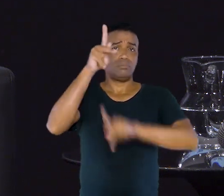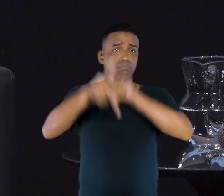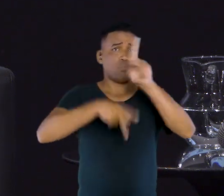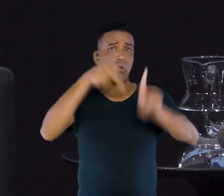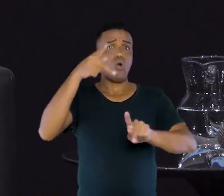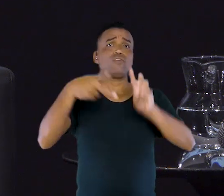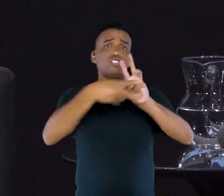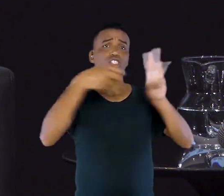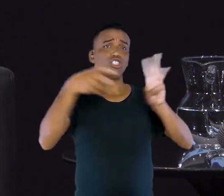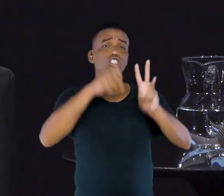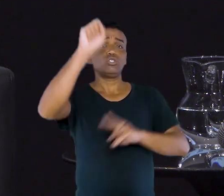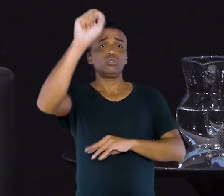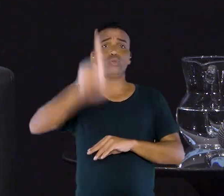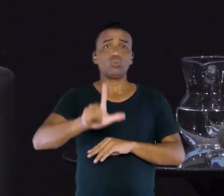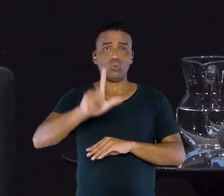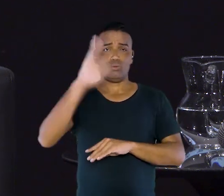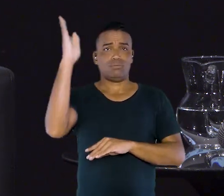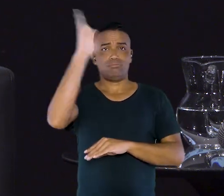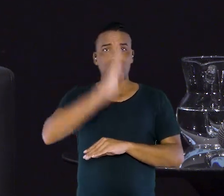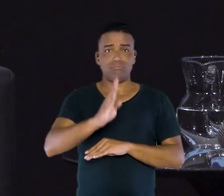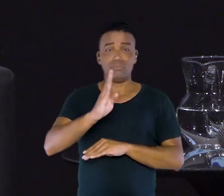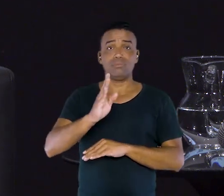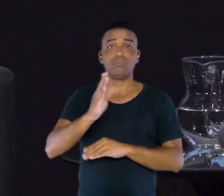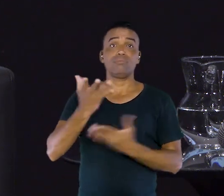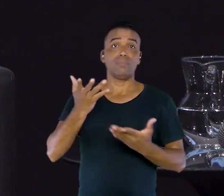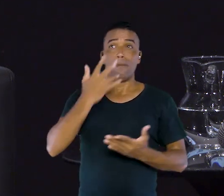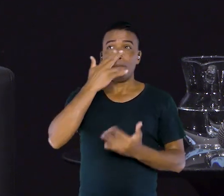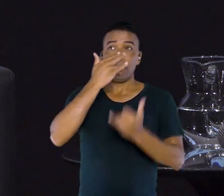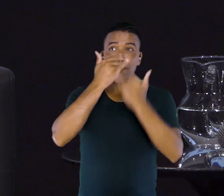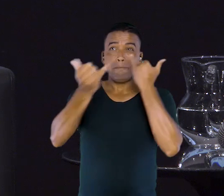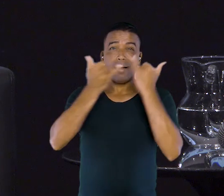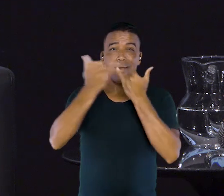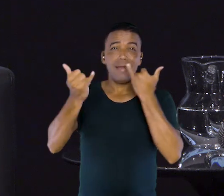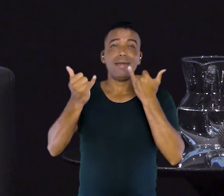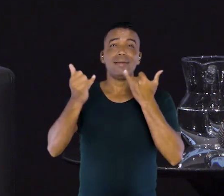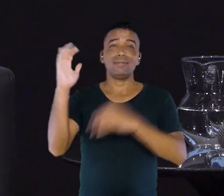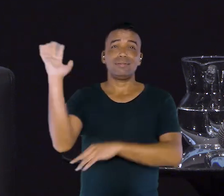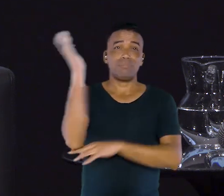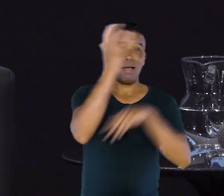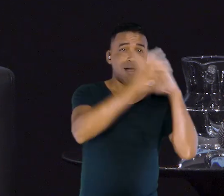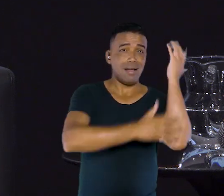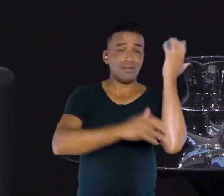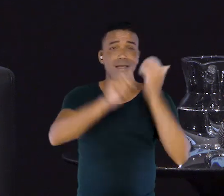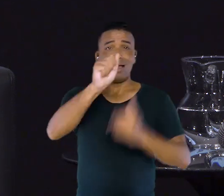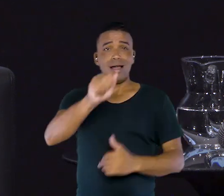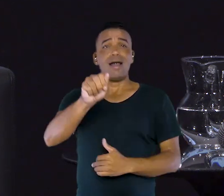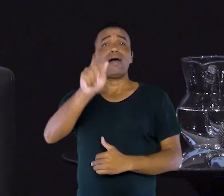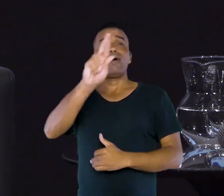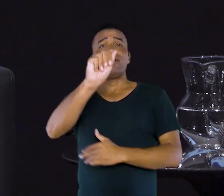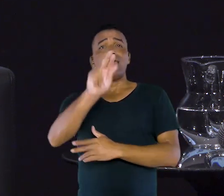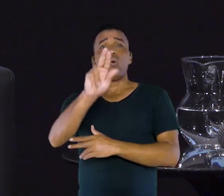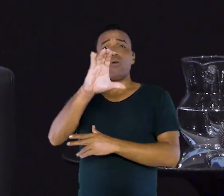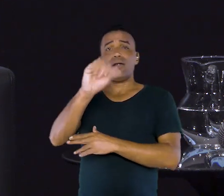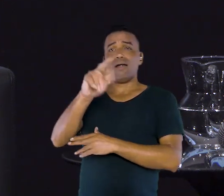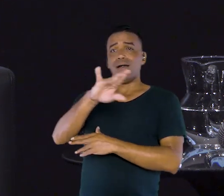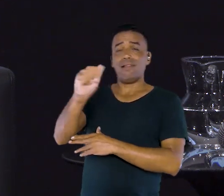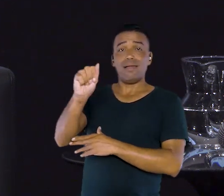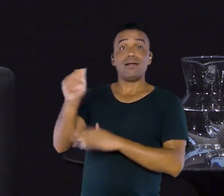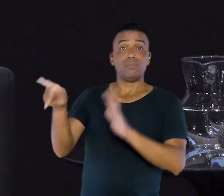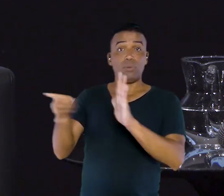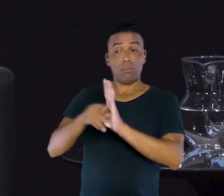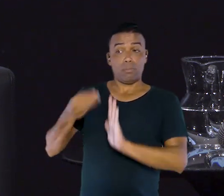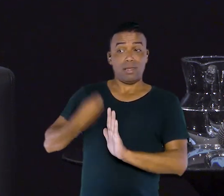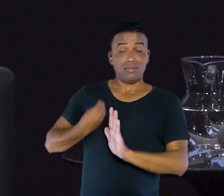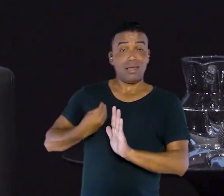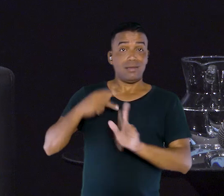indígenas do sul do Brasil. Então, um tipo de relação... Parece que, no caso das matas de araucária, a gente tem uma relação muito forte também entre a